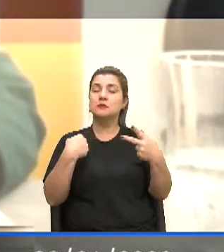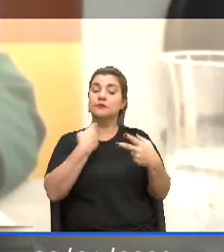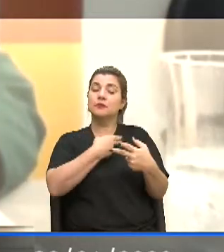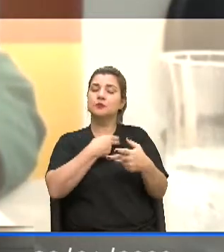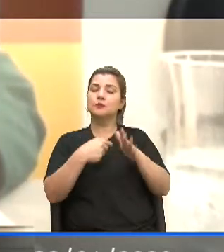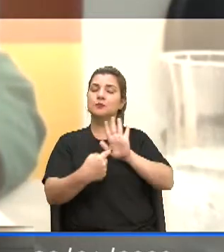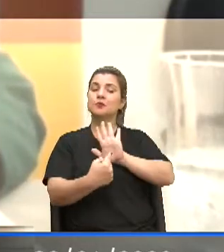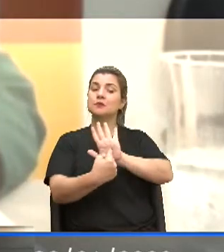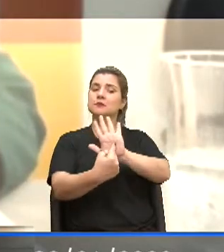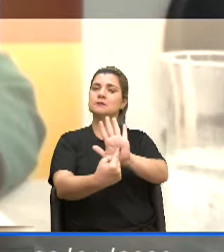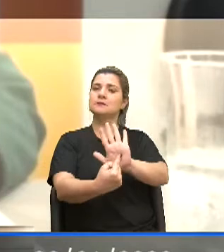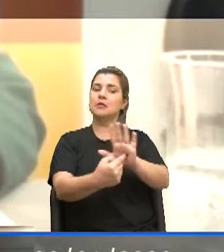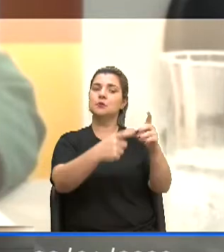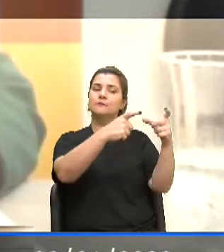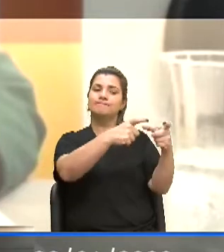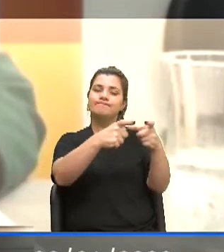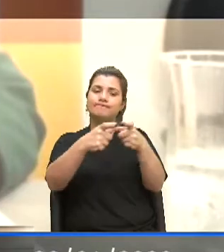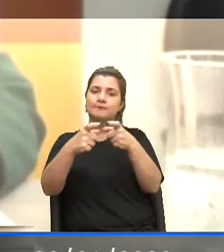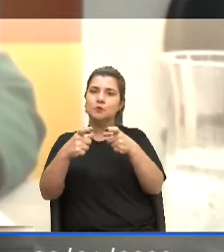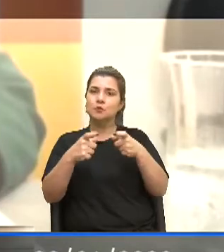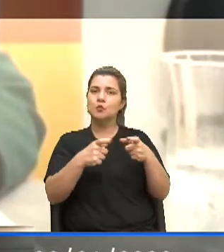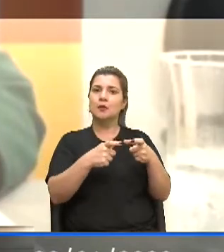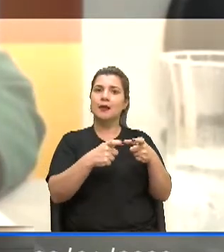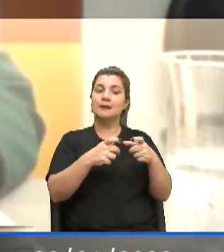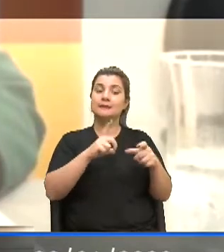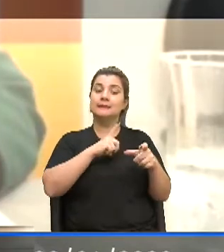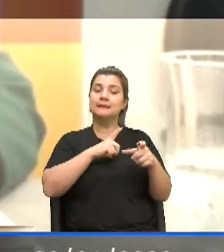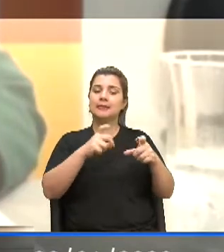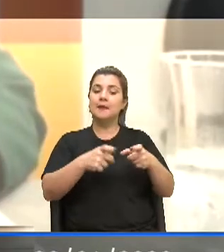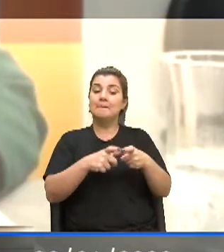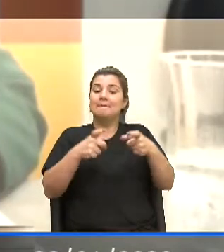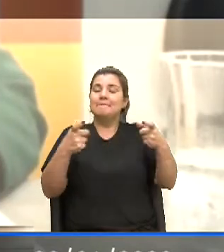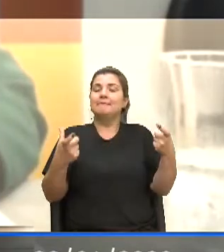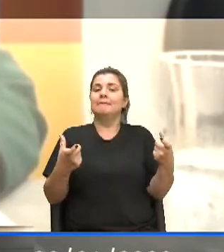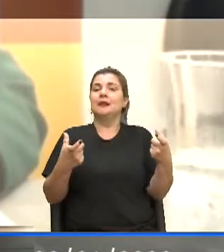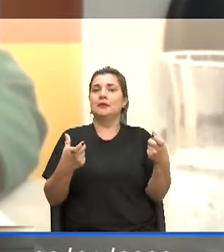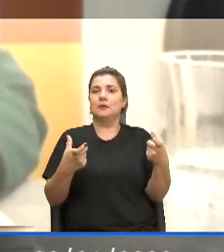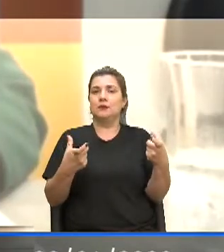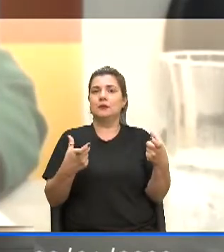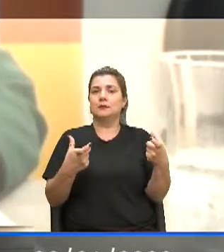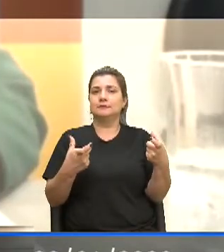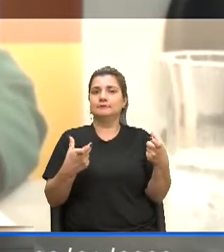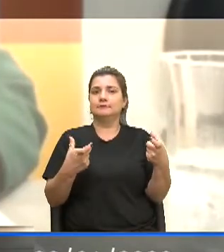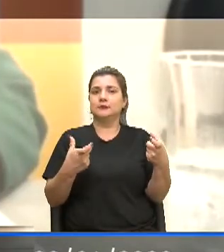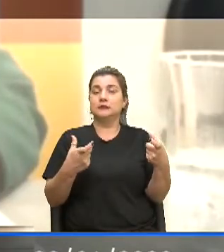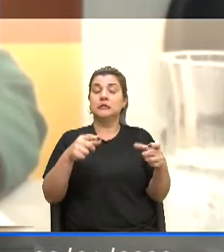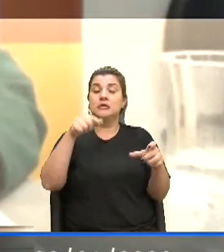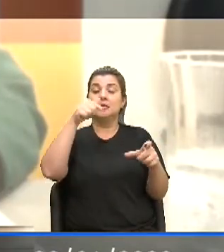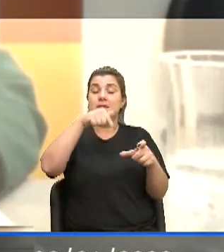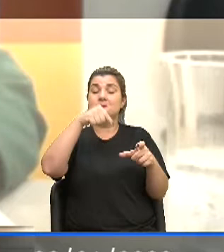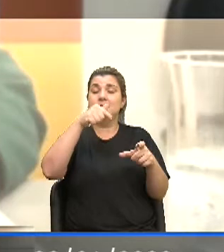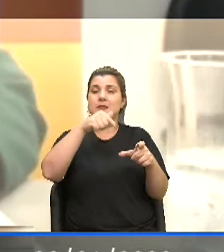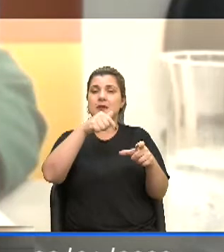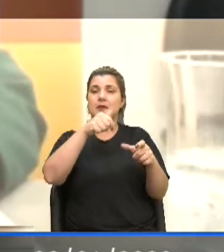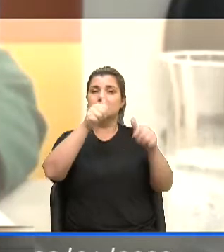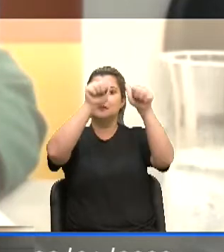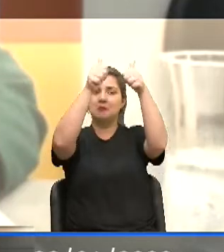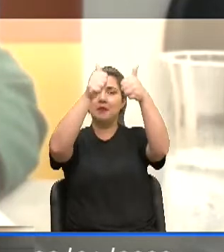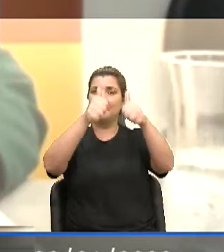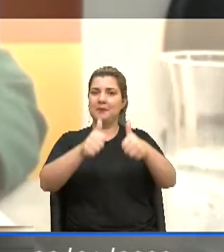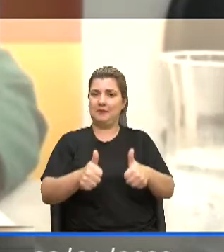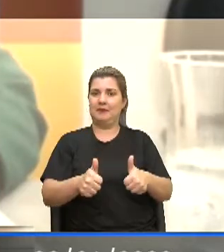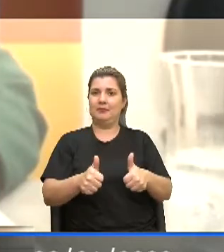as regiões em que há maior risco. E esse mapeamento das